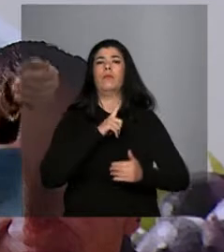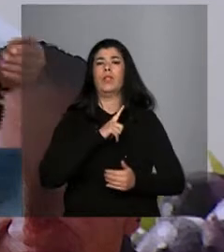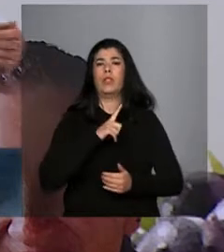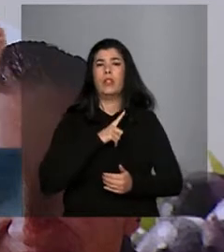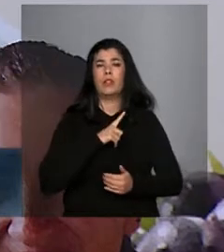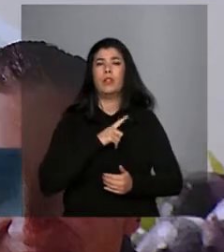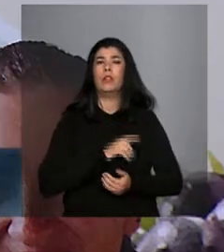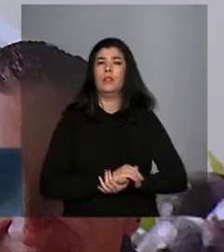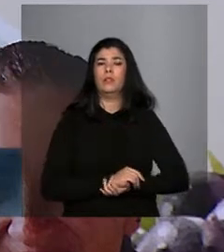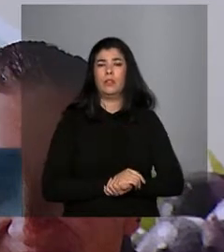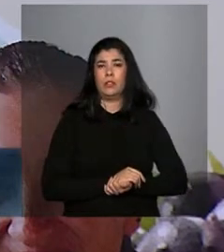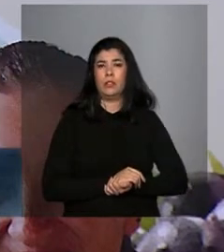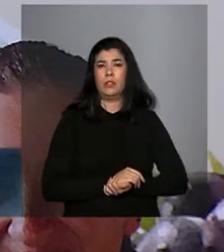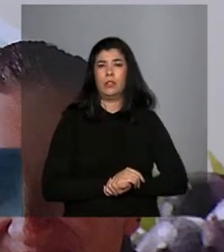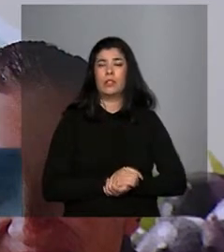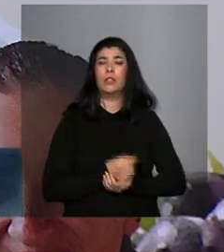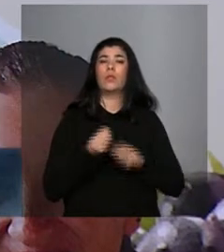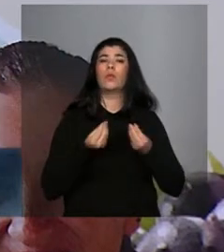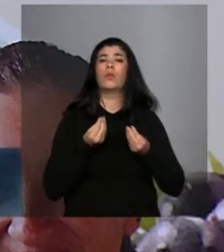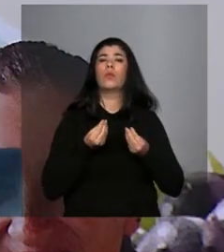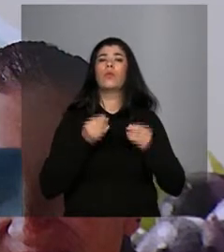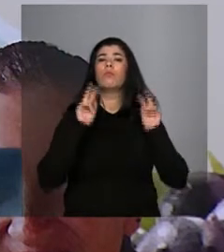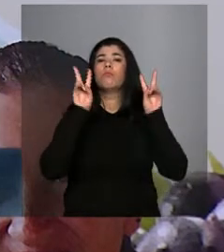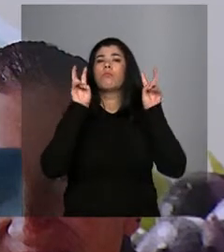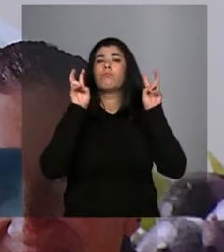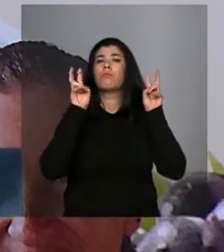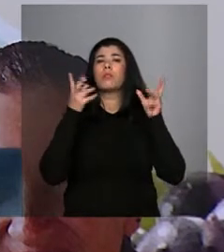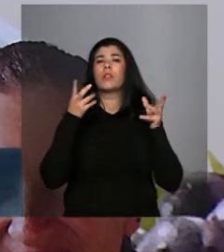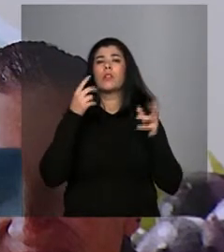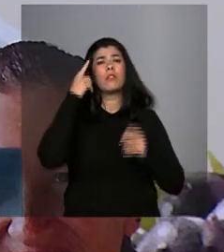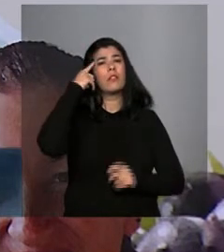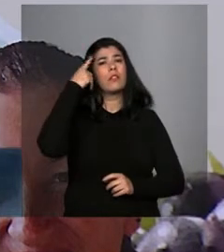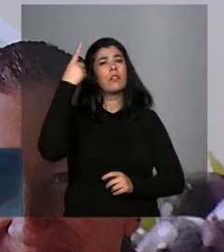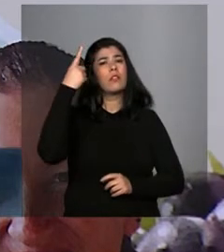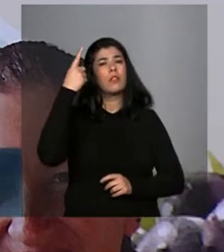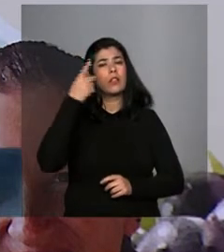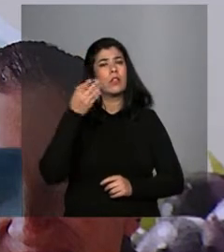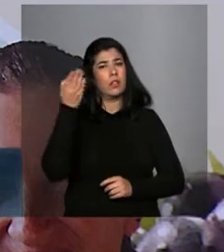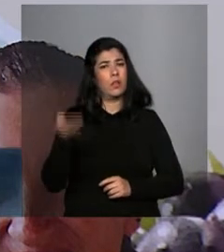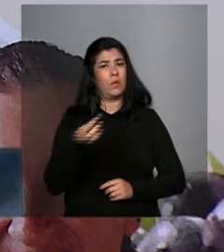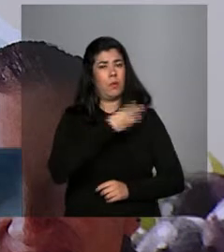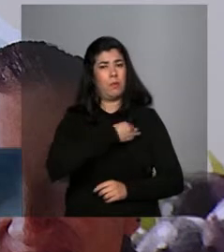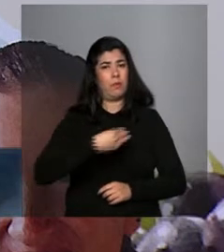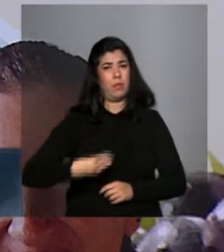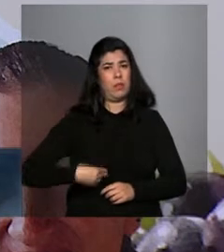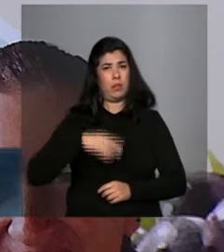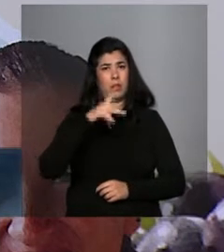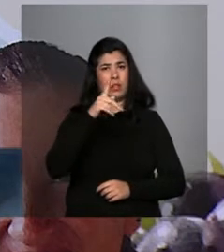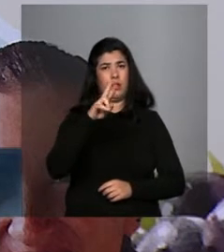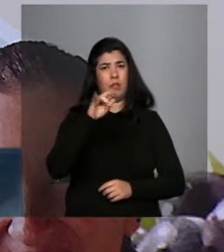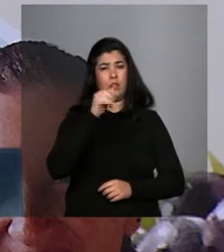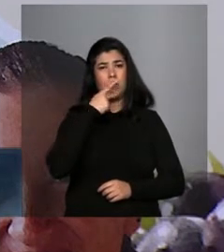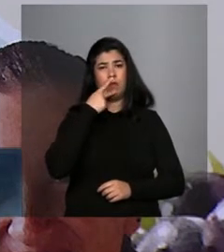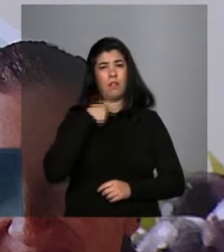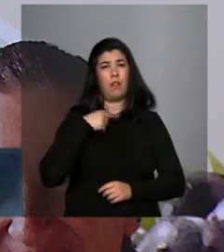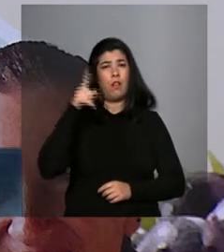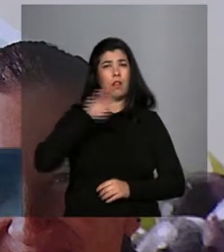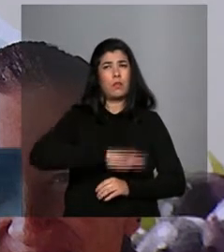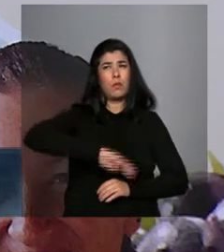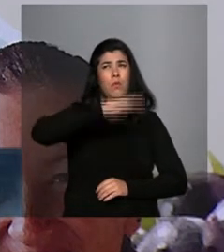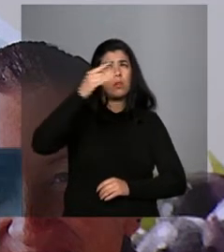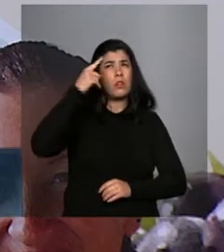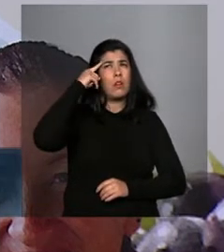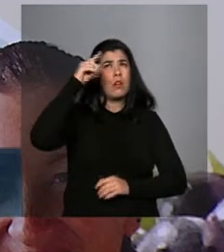outro passo à frente, dentro da tese do Patrus, que lá em cima da montanha você